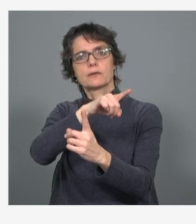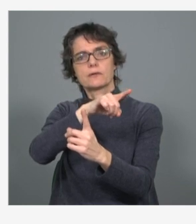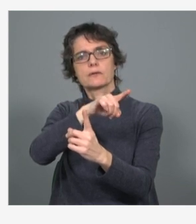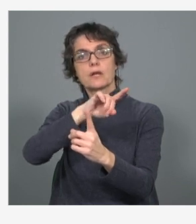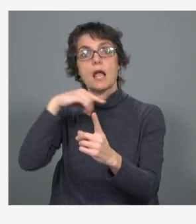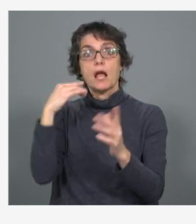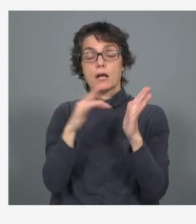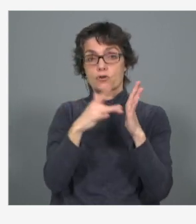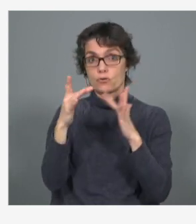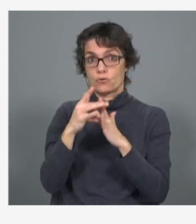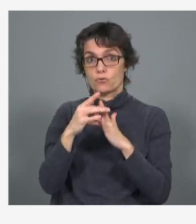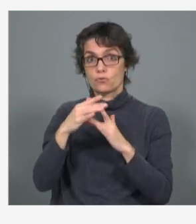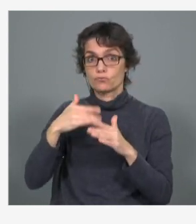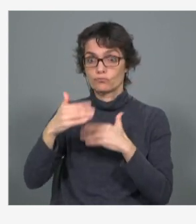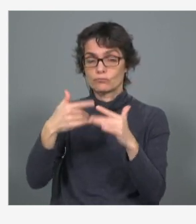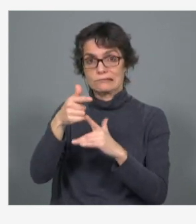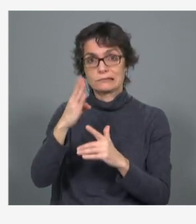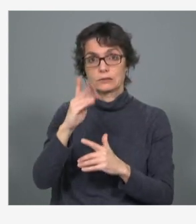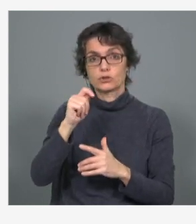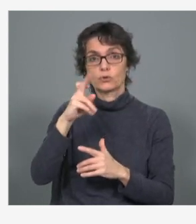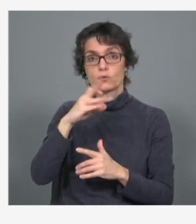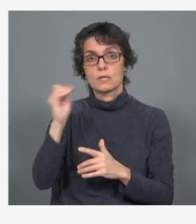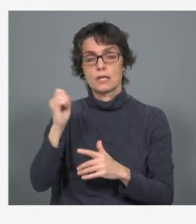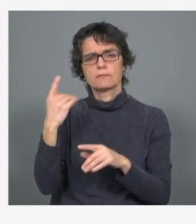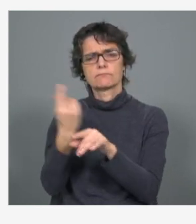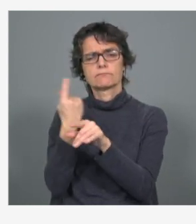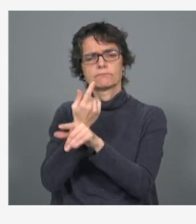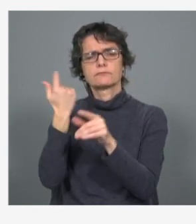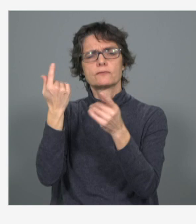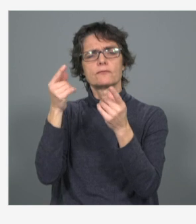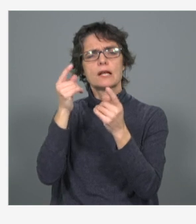Enquanto Jesus permaneceu em Jerusalém, pela festa da Páscoa,